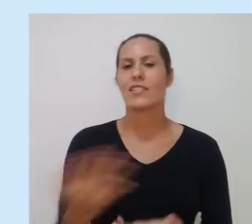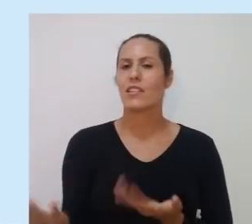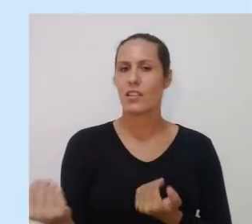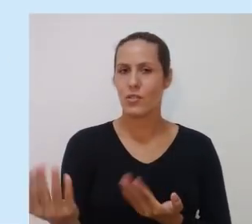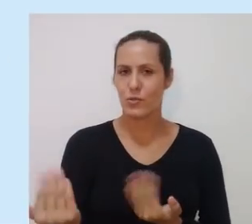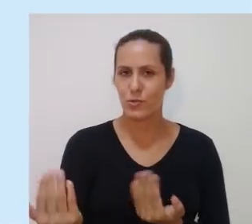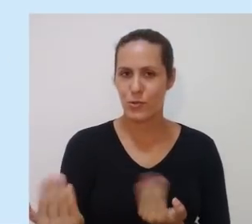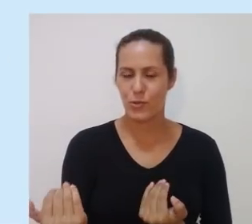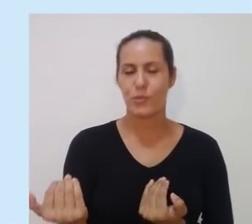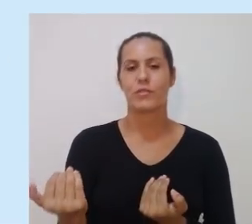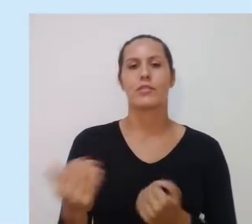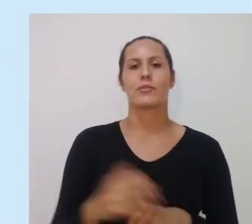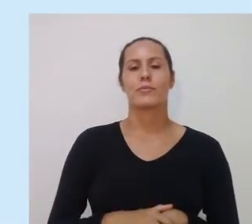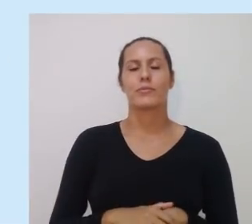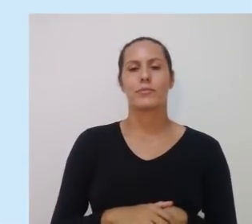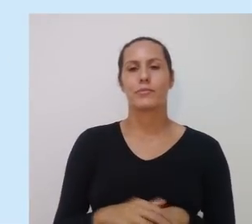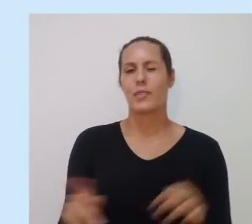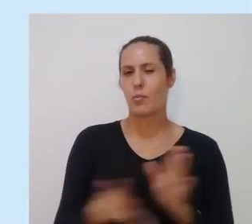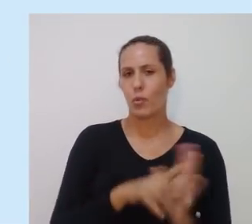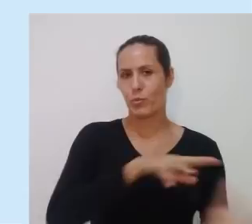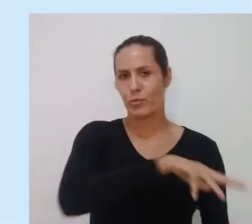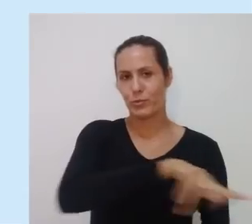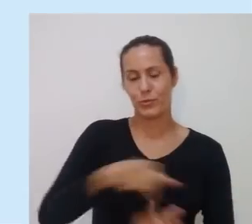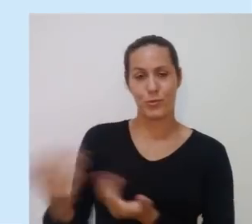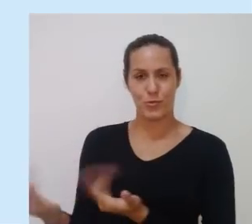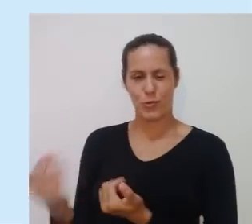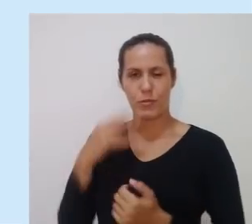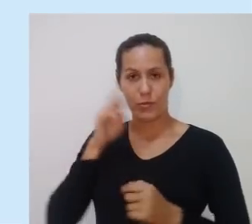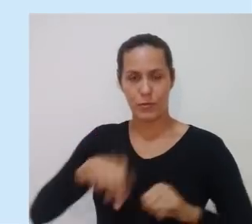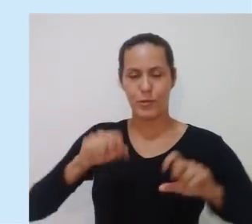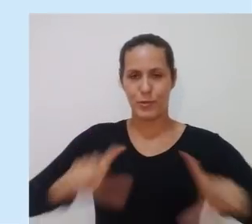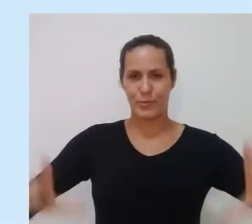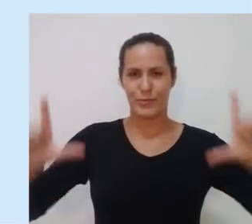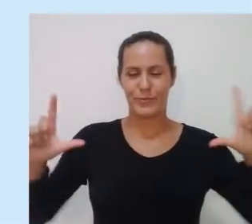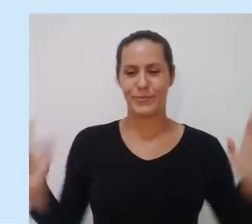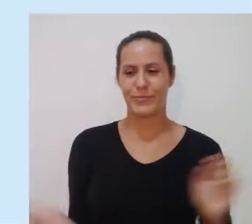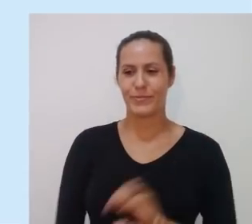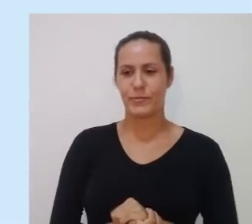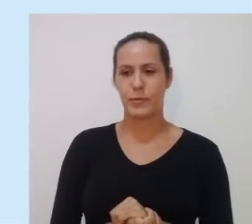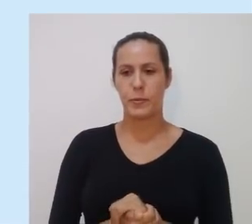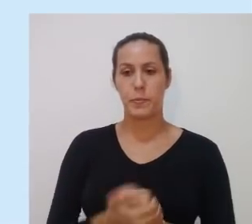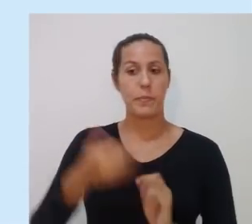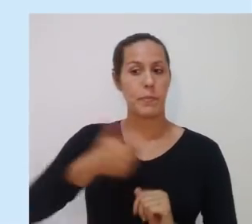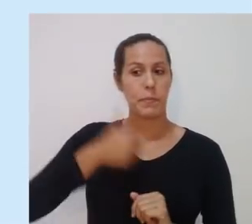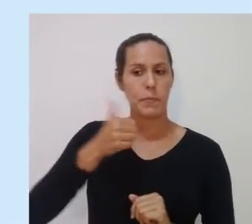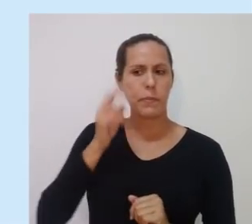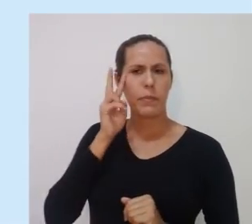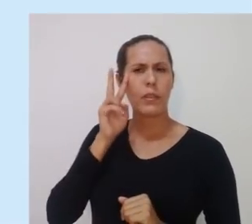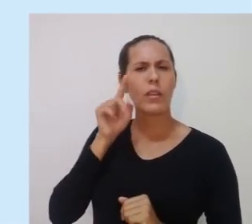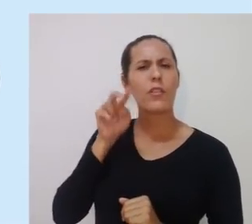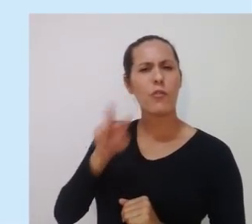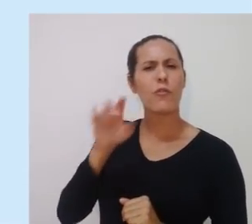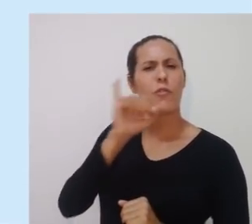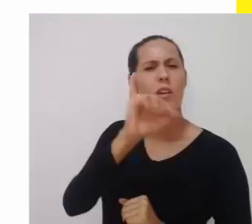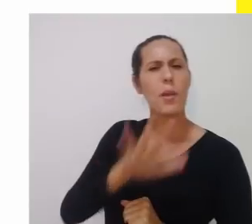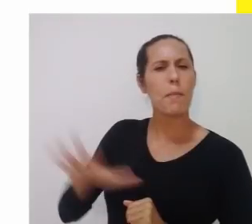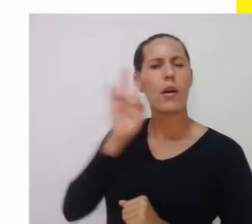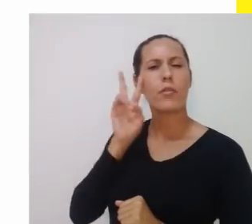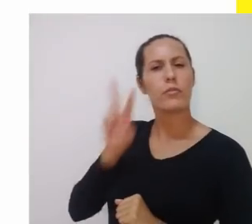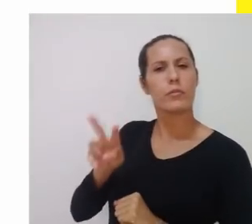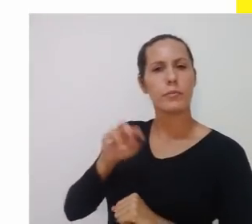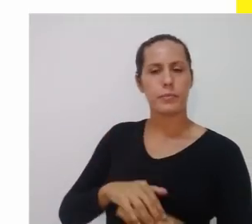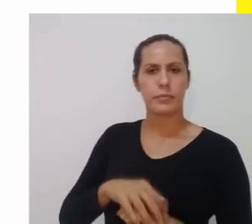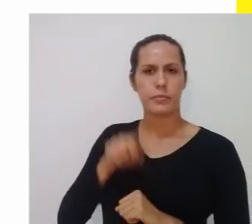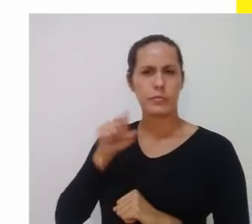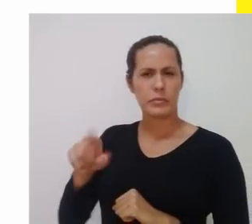culturais que fazem parte do universo do jovem, que fazem parte do universo juvenil. Ok? Vamos para a tela novamente. Eu queria